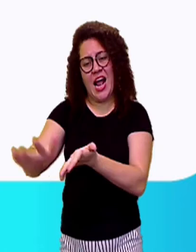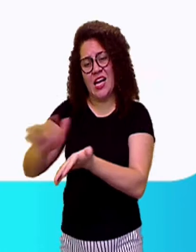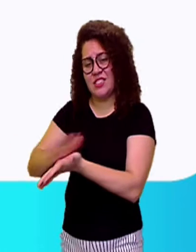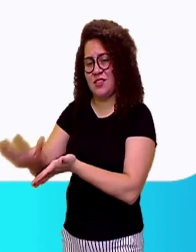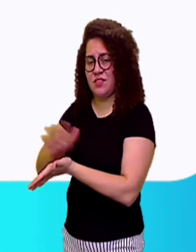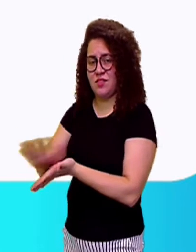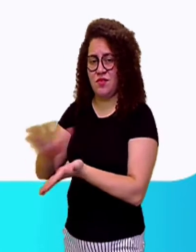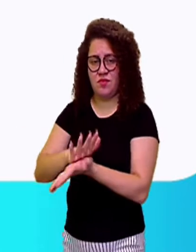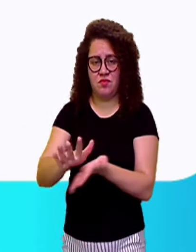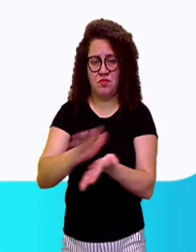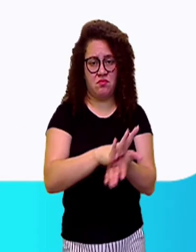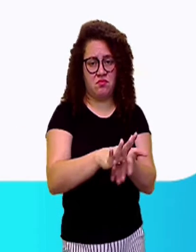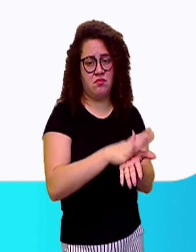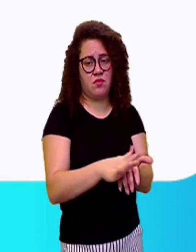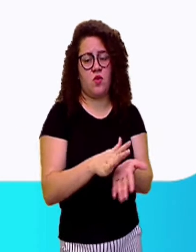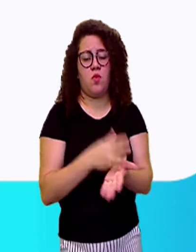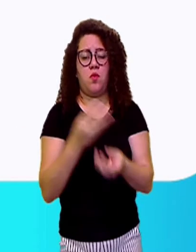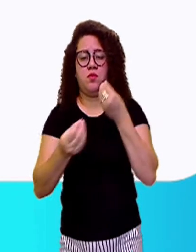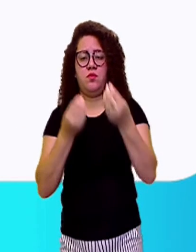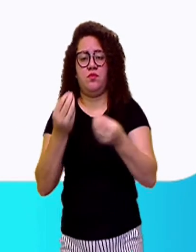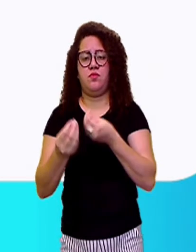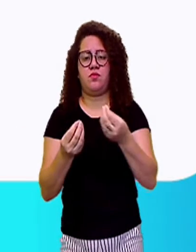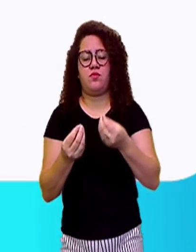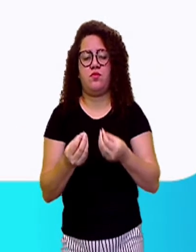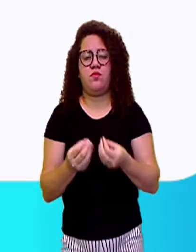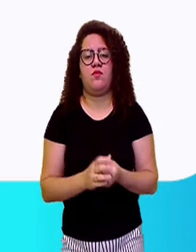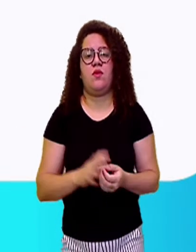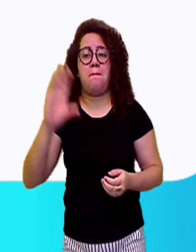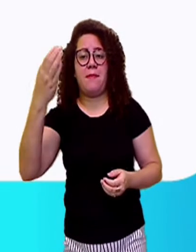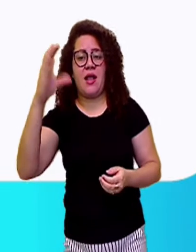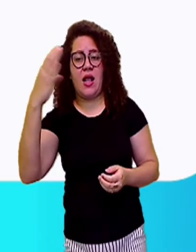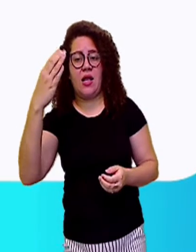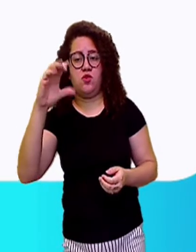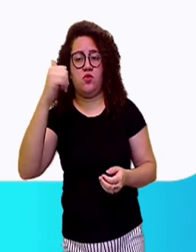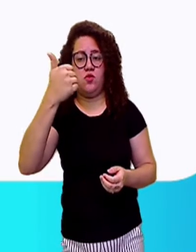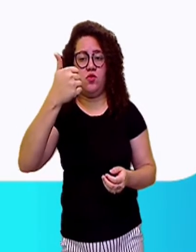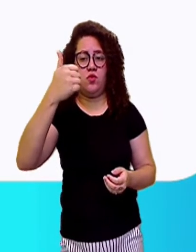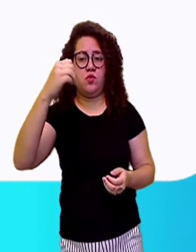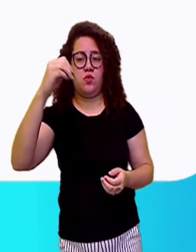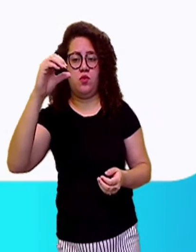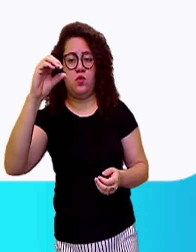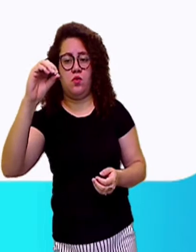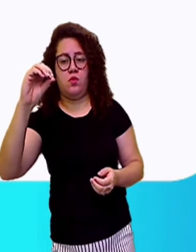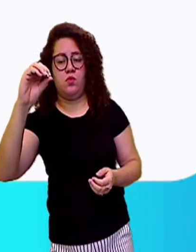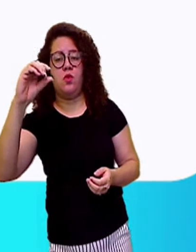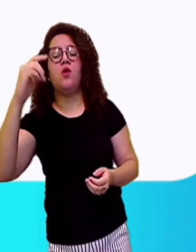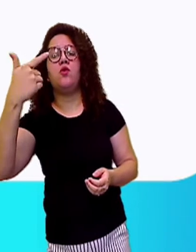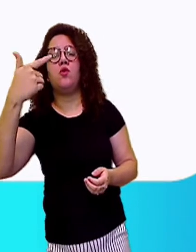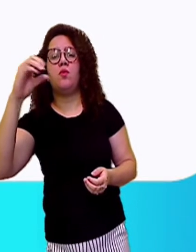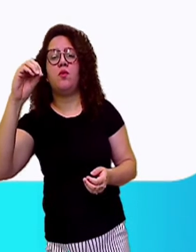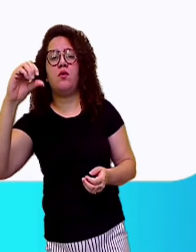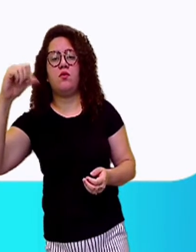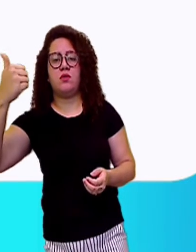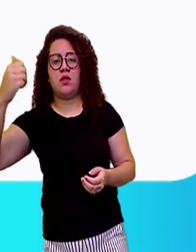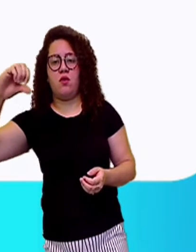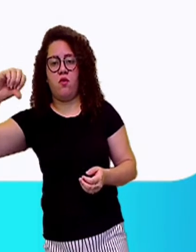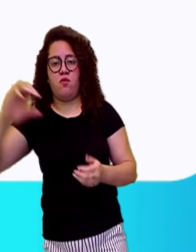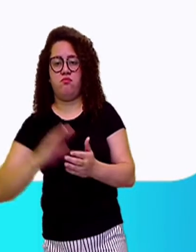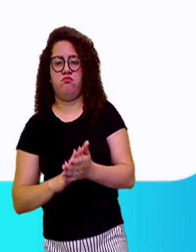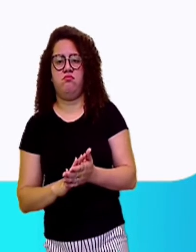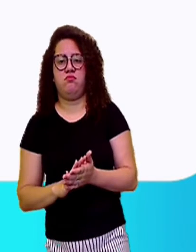de gastos de março, do mês de março de 2019. Então, ele colocou a data que